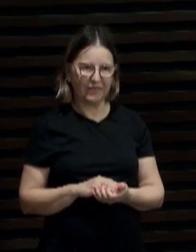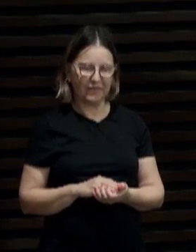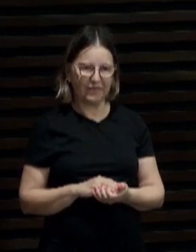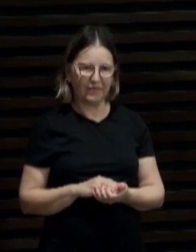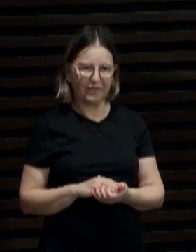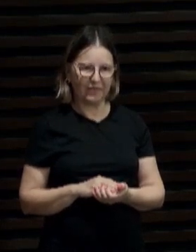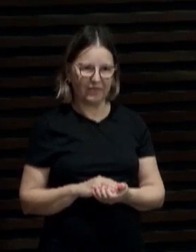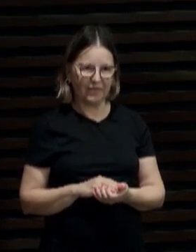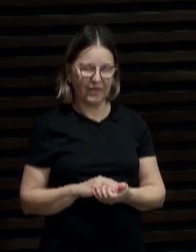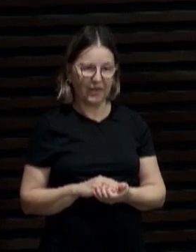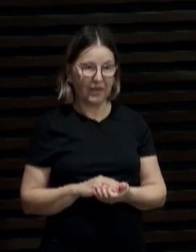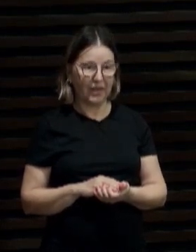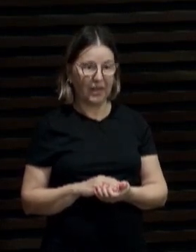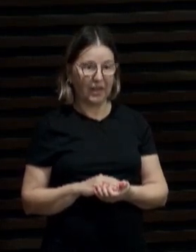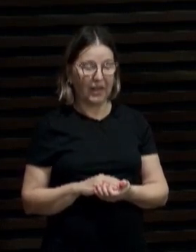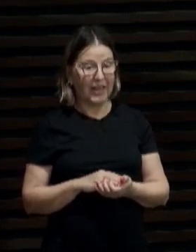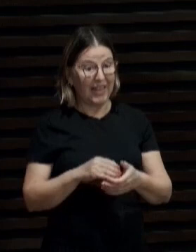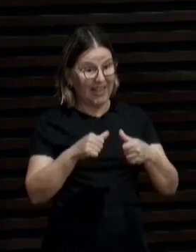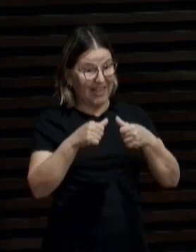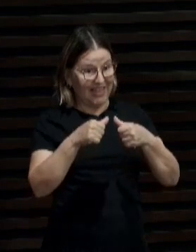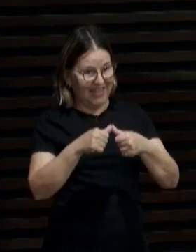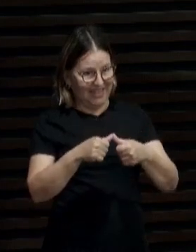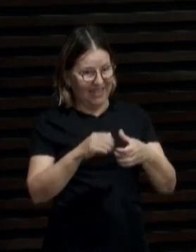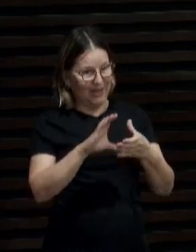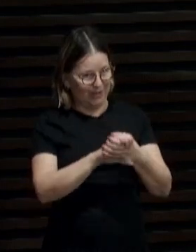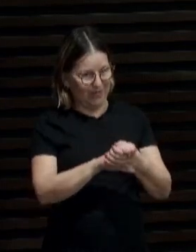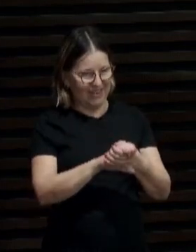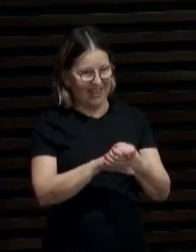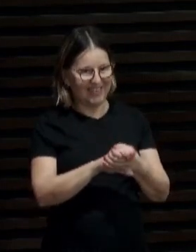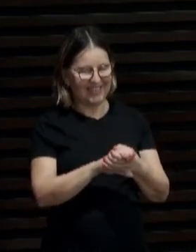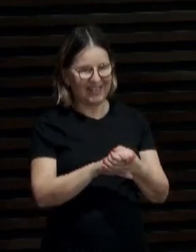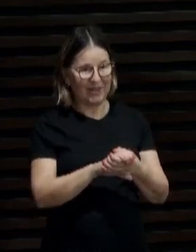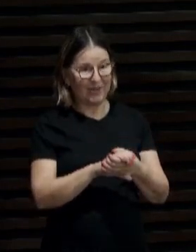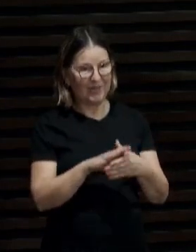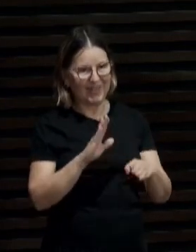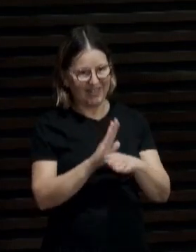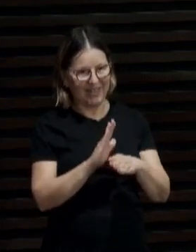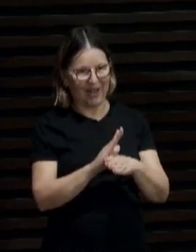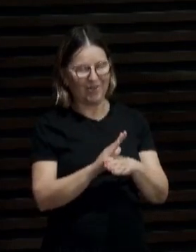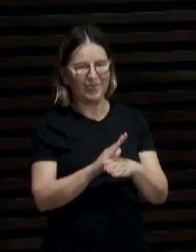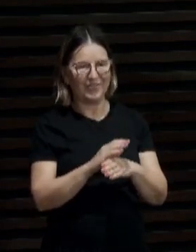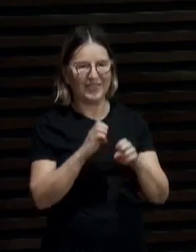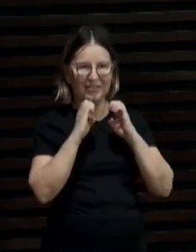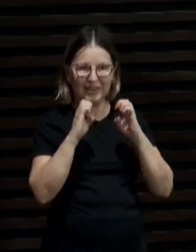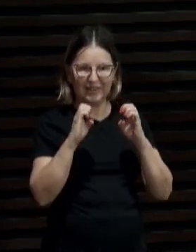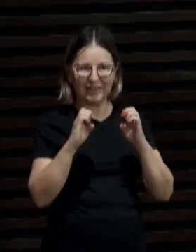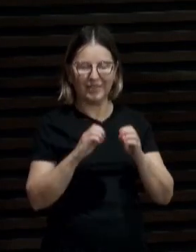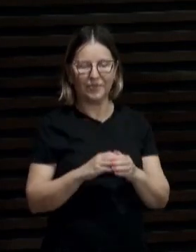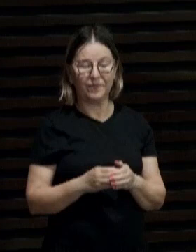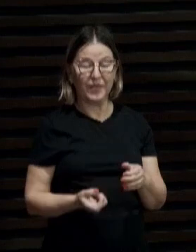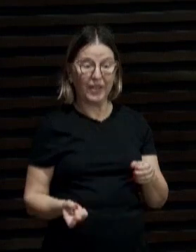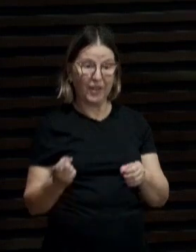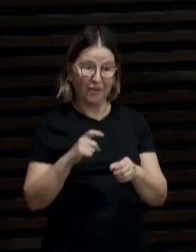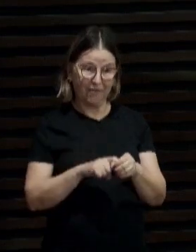localidade Priscila e Áquila, que eram seus cooperadores, não é? E ele volta então para Antioquia e deixa. Na